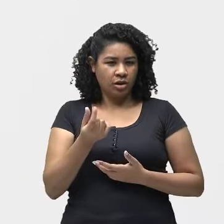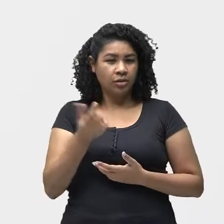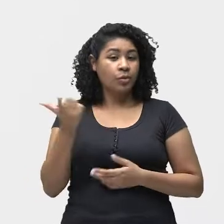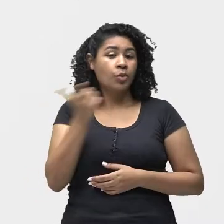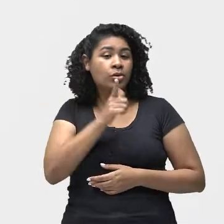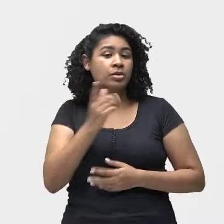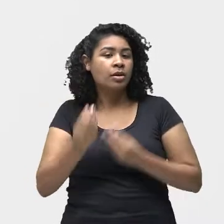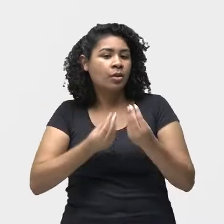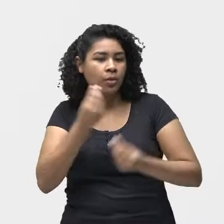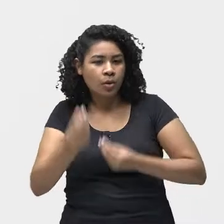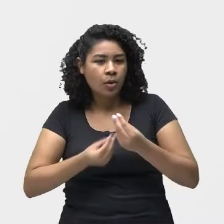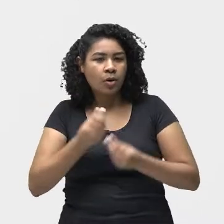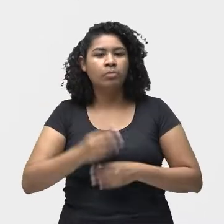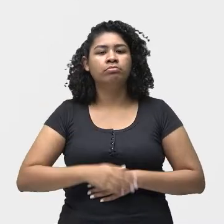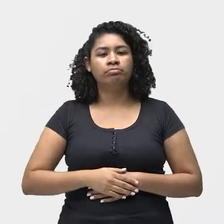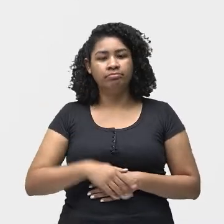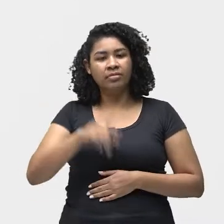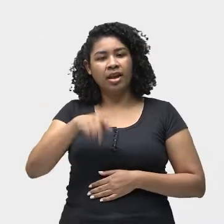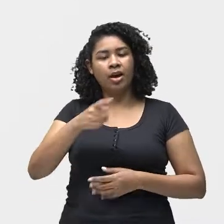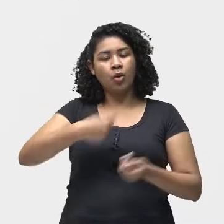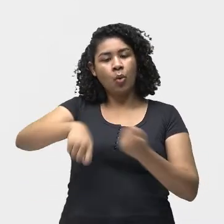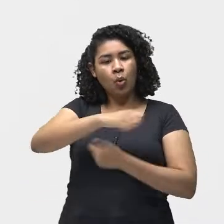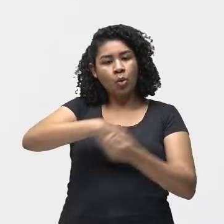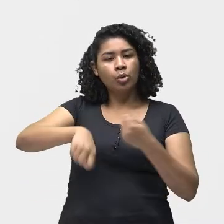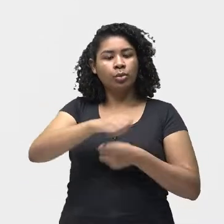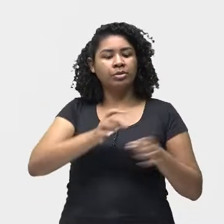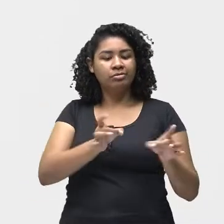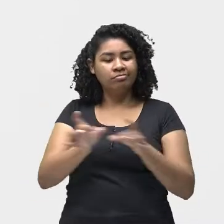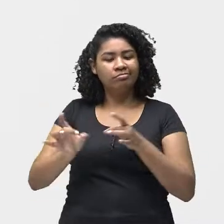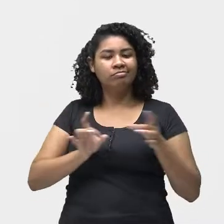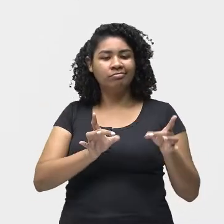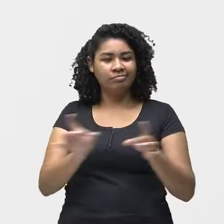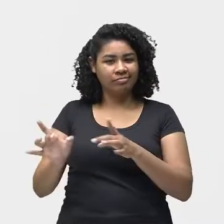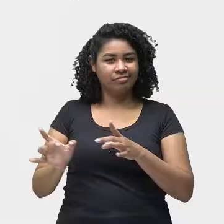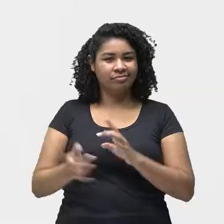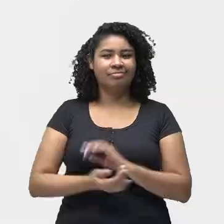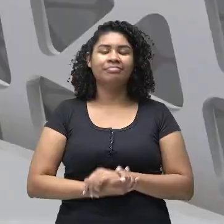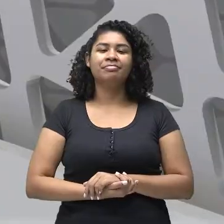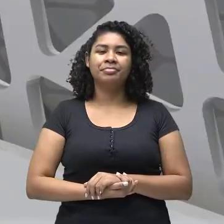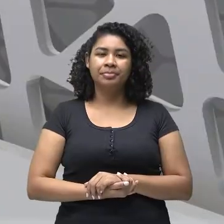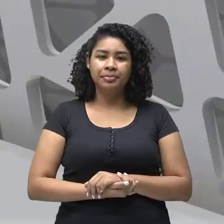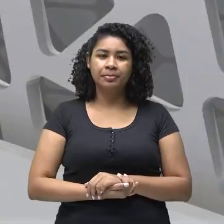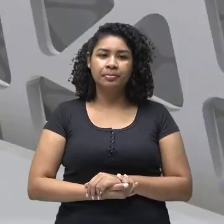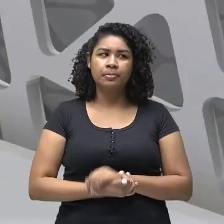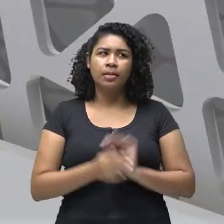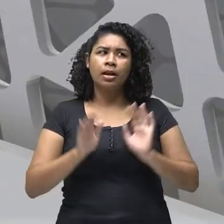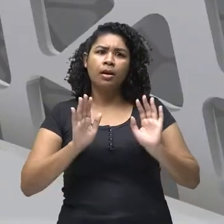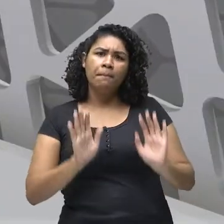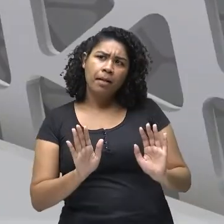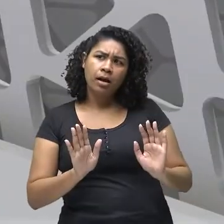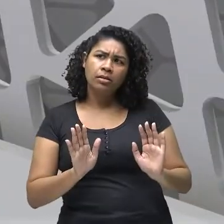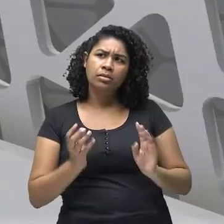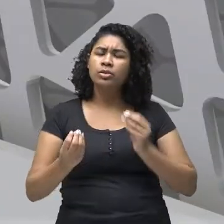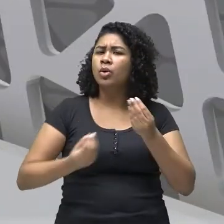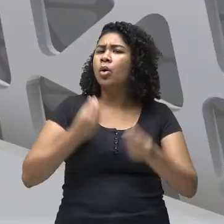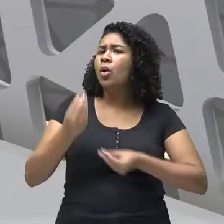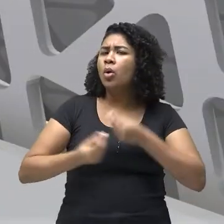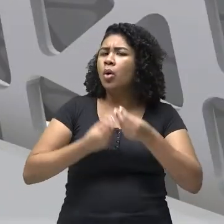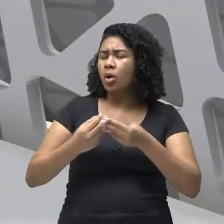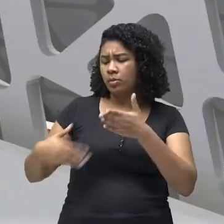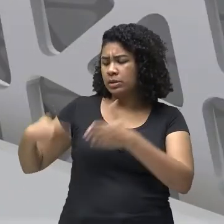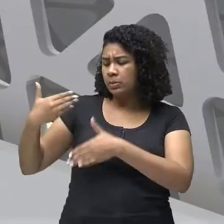da promoção da economia mercantil. Mas como que se daria esse processo